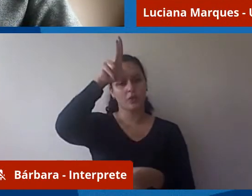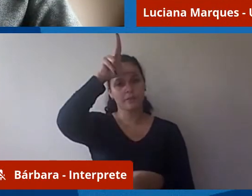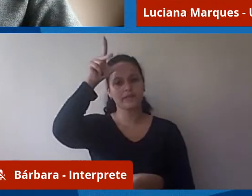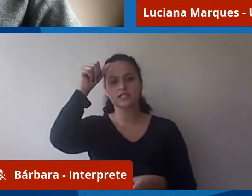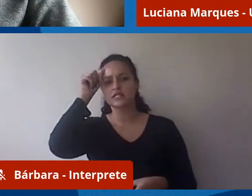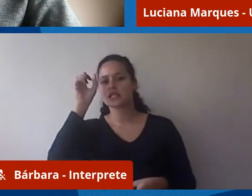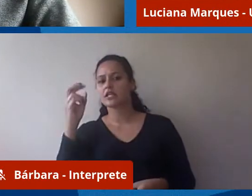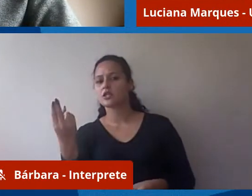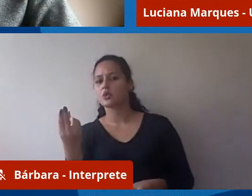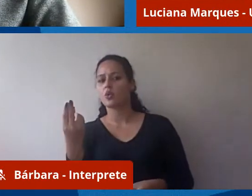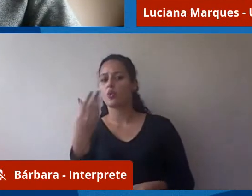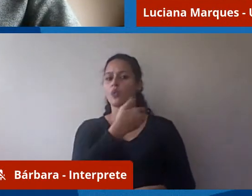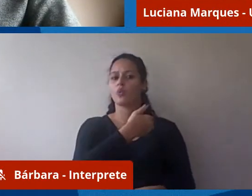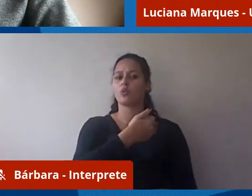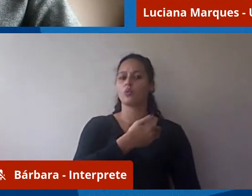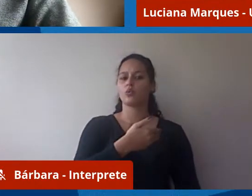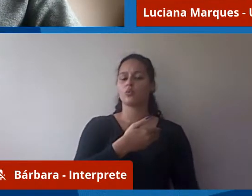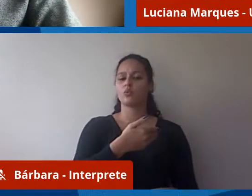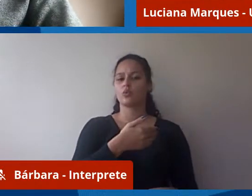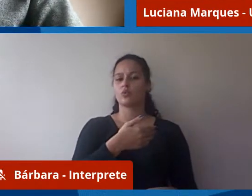as municipais.